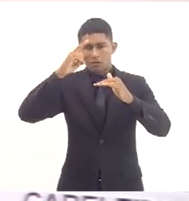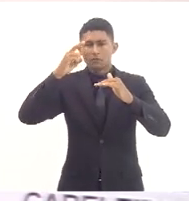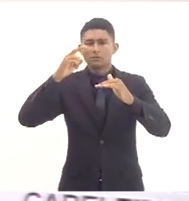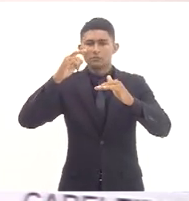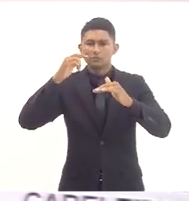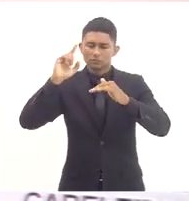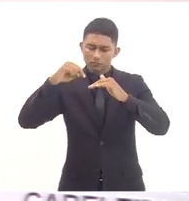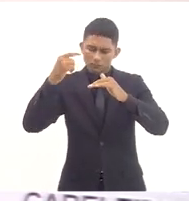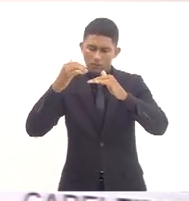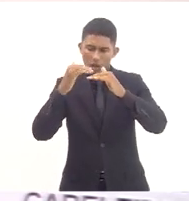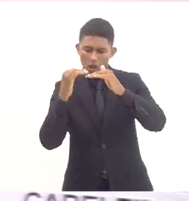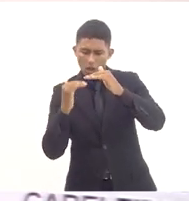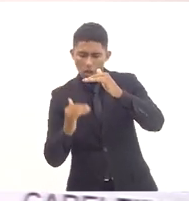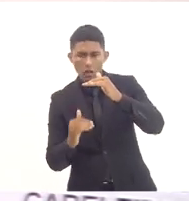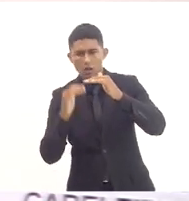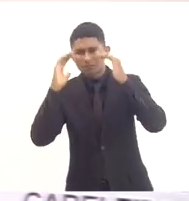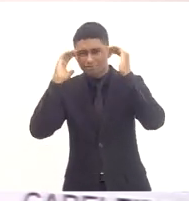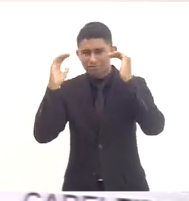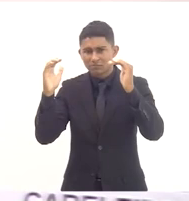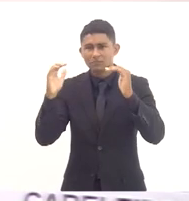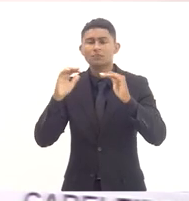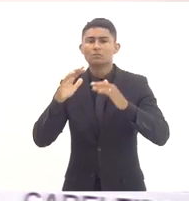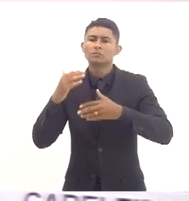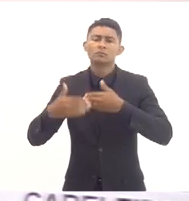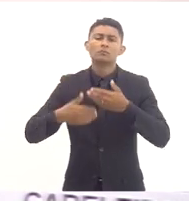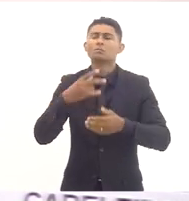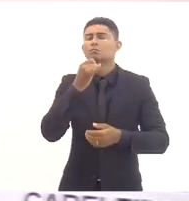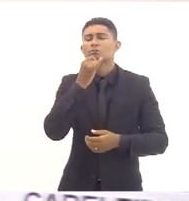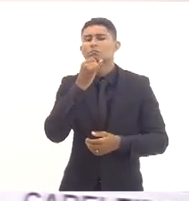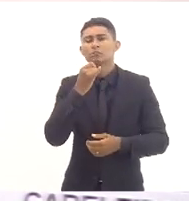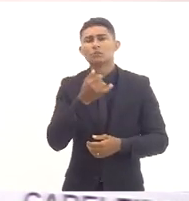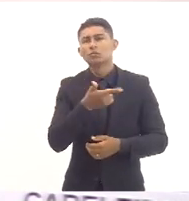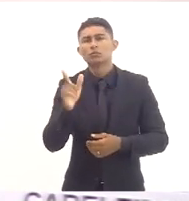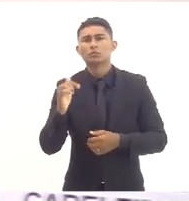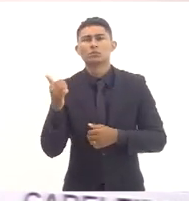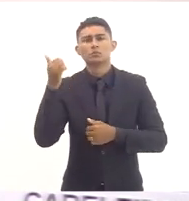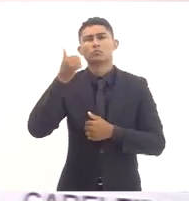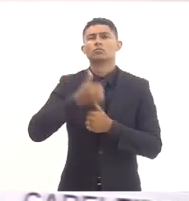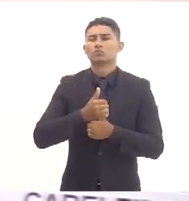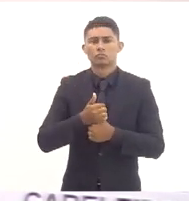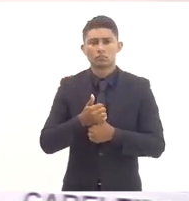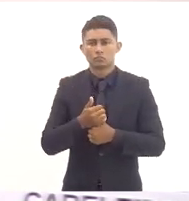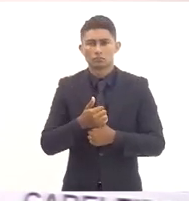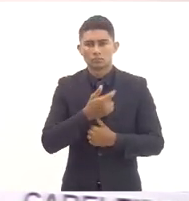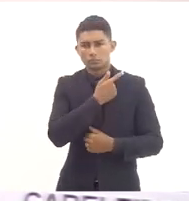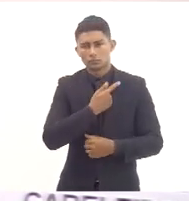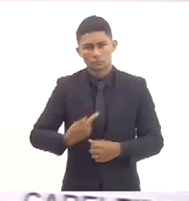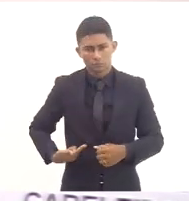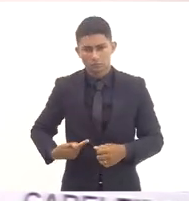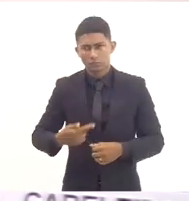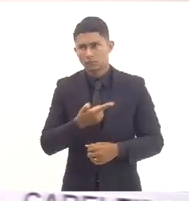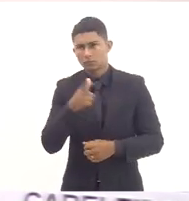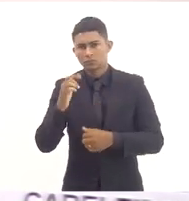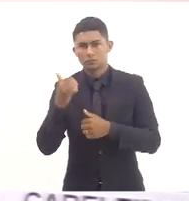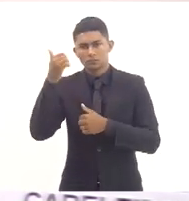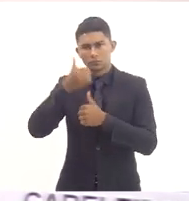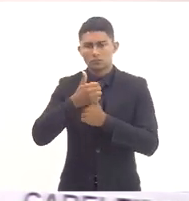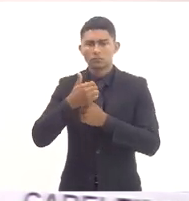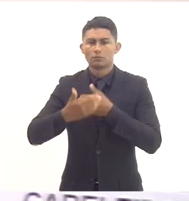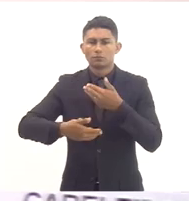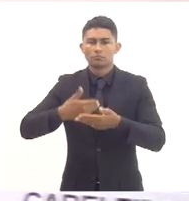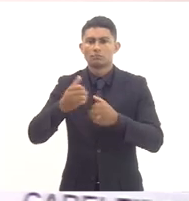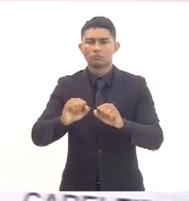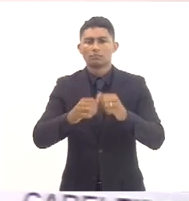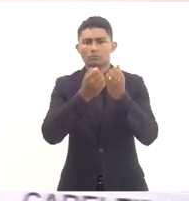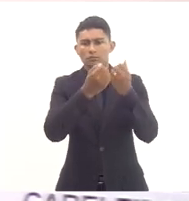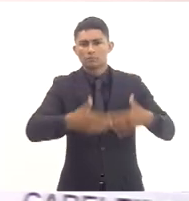aí lamentavelmente o próximo mandato e o próximo mandato e o próximo mandato pode jogar tudo por